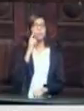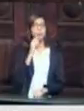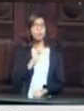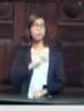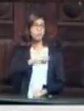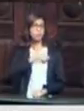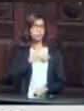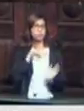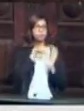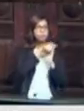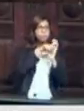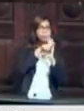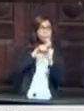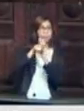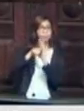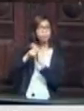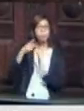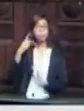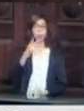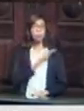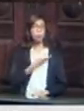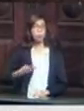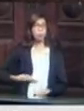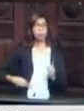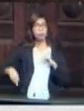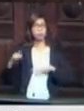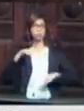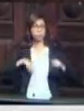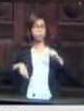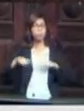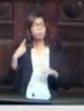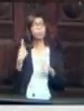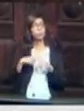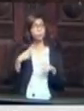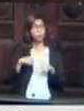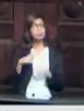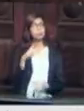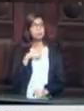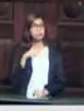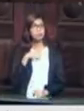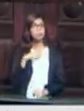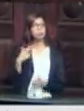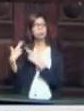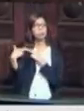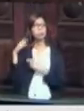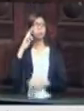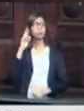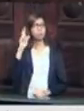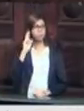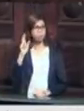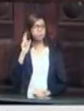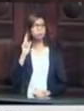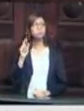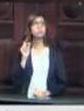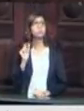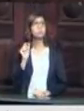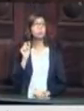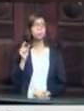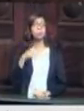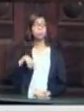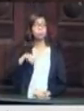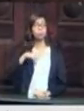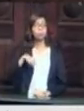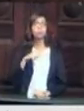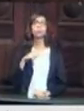fiscalização das ações do Executivo. Até porque nós temos aí uma responsabilidade muito grande, na medida que a